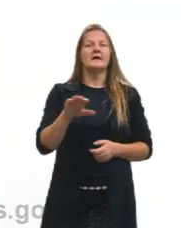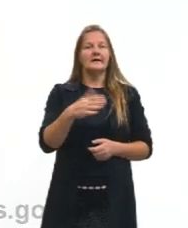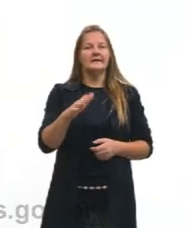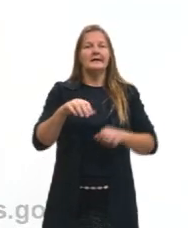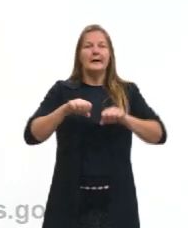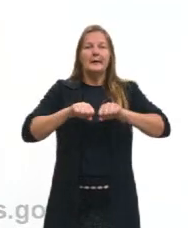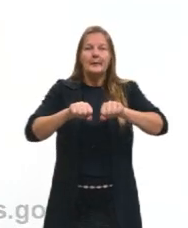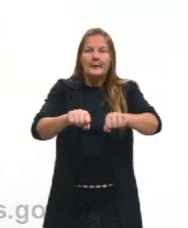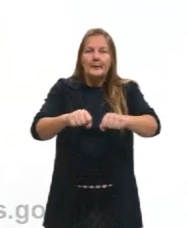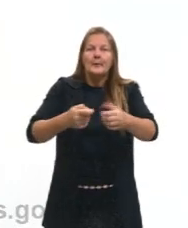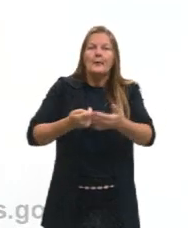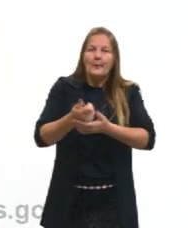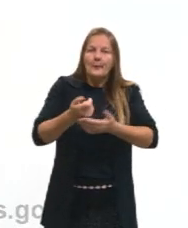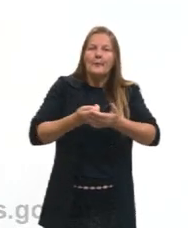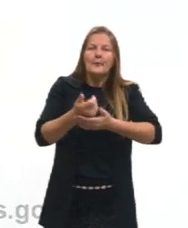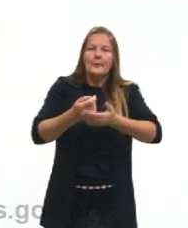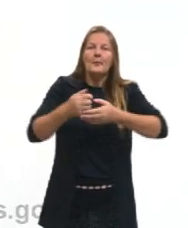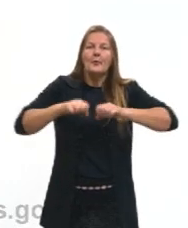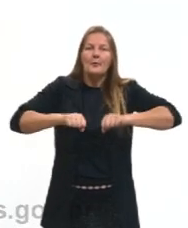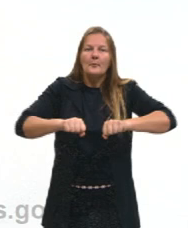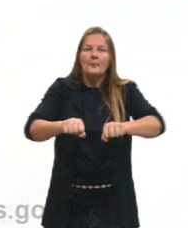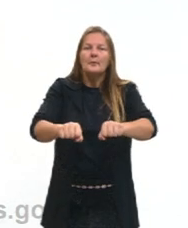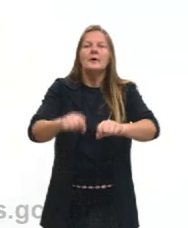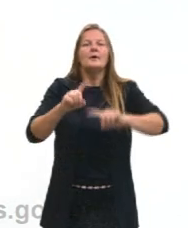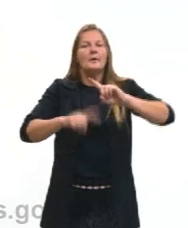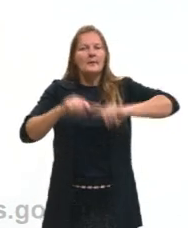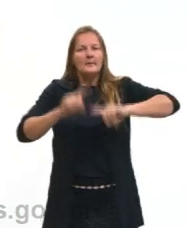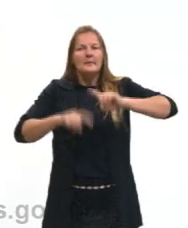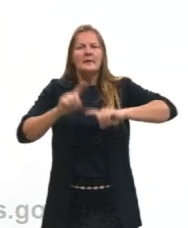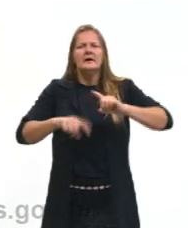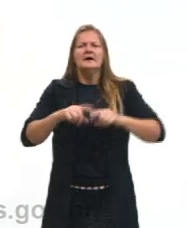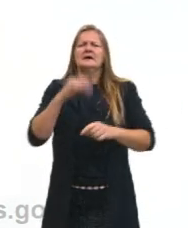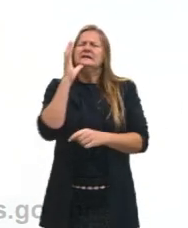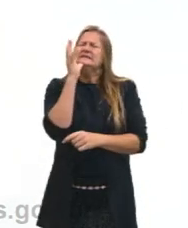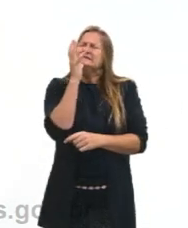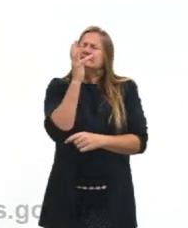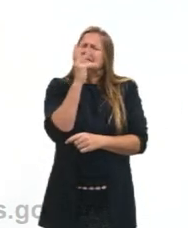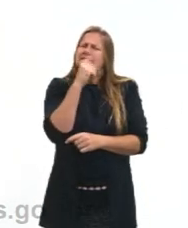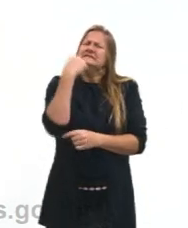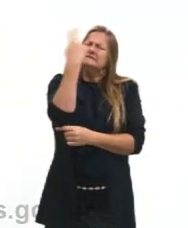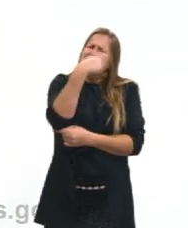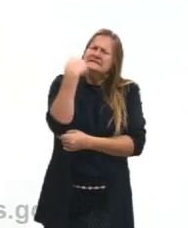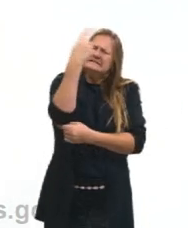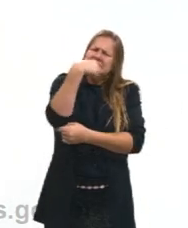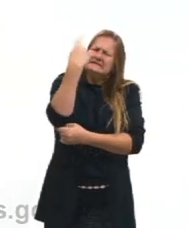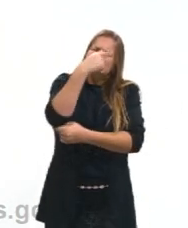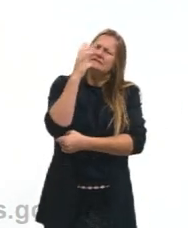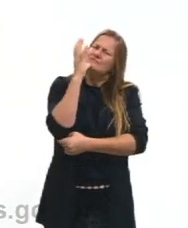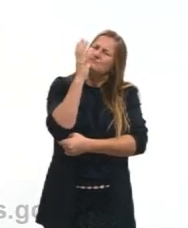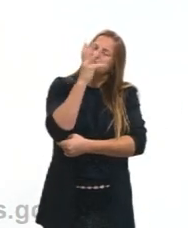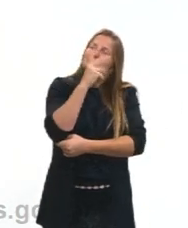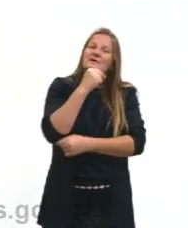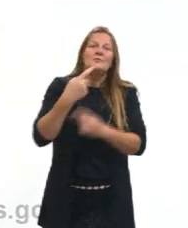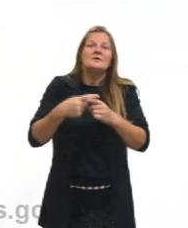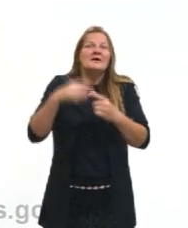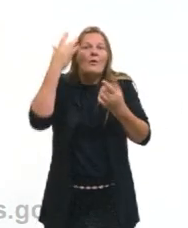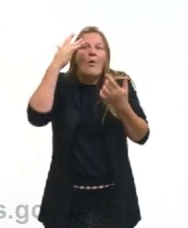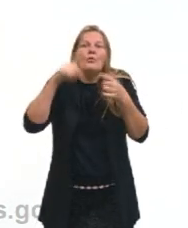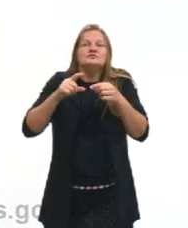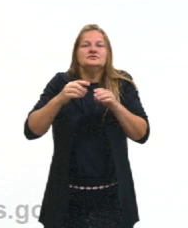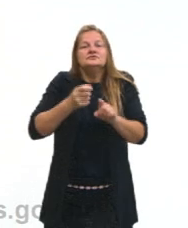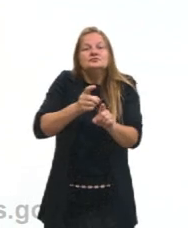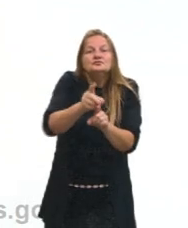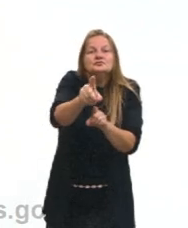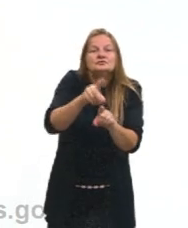essas nossas compras que às vezes é de alguns produtos levaria horas porque eu não teria um Norte eu não teria um sentido